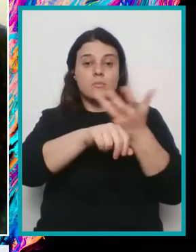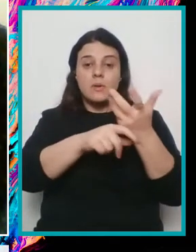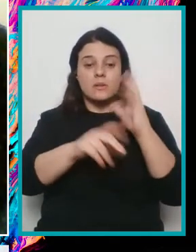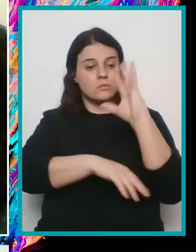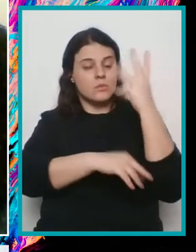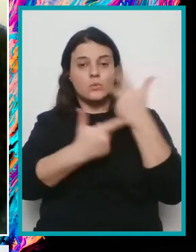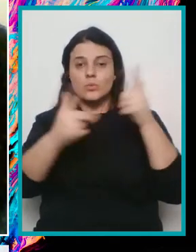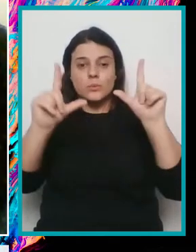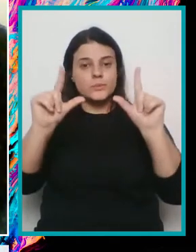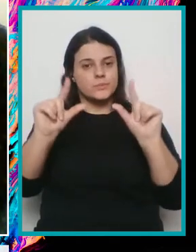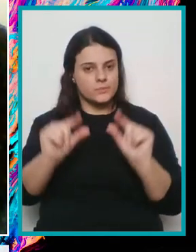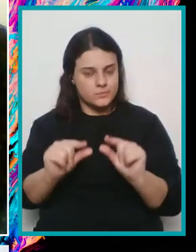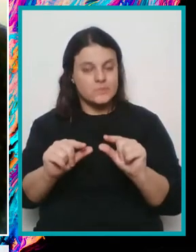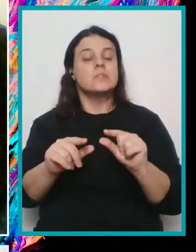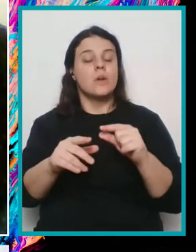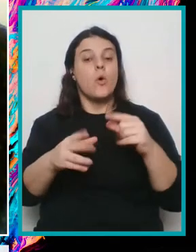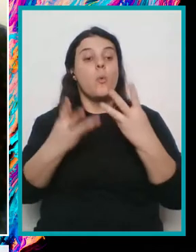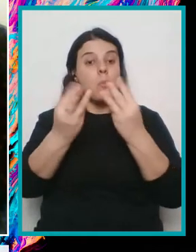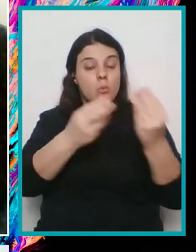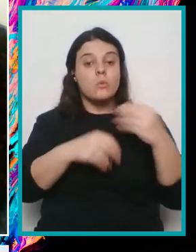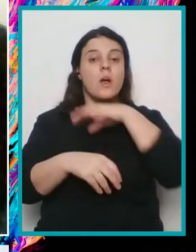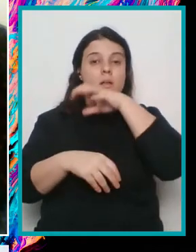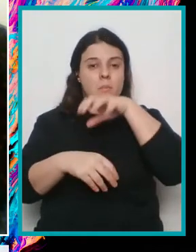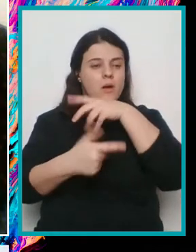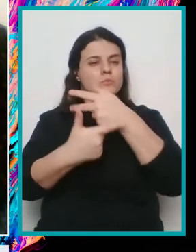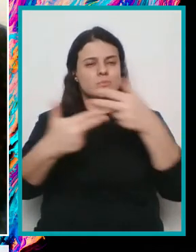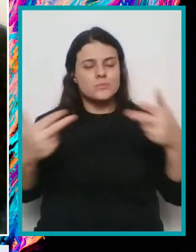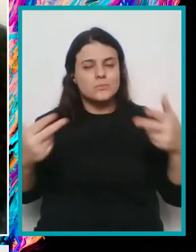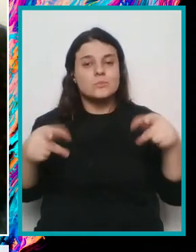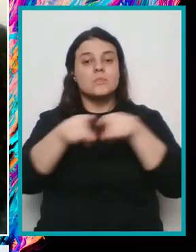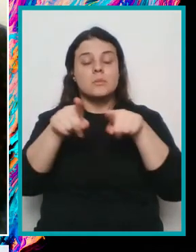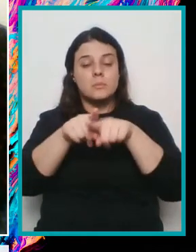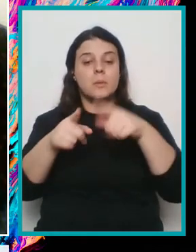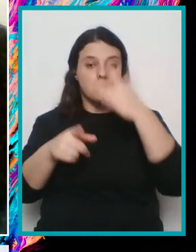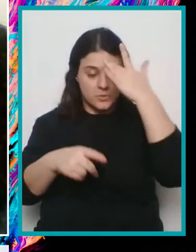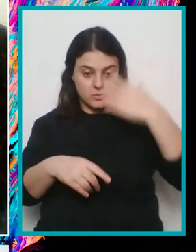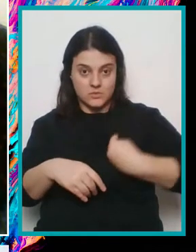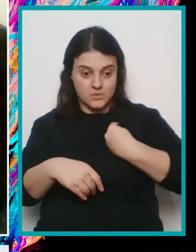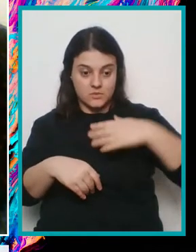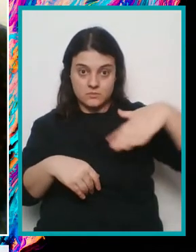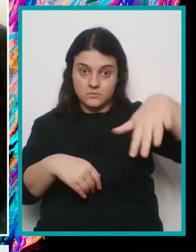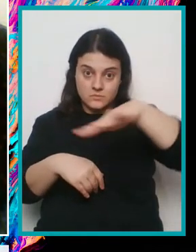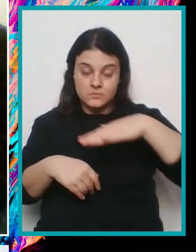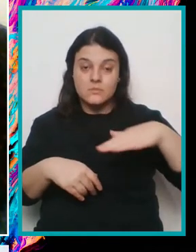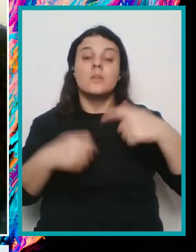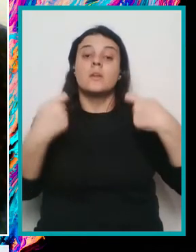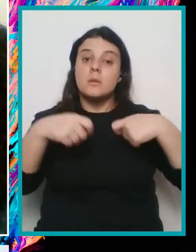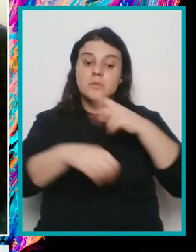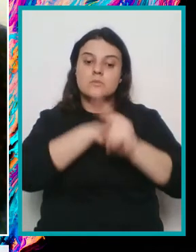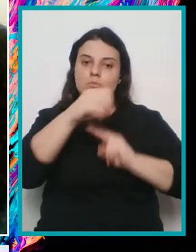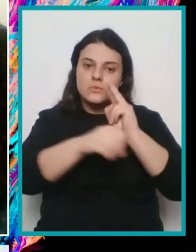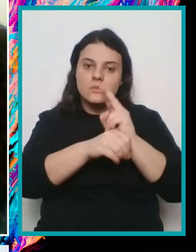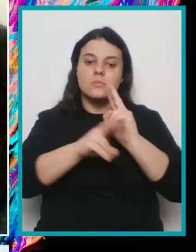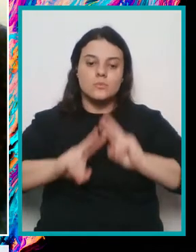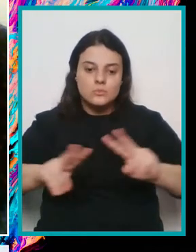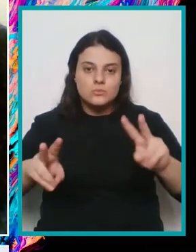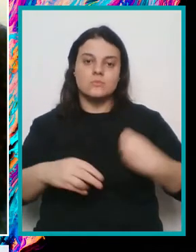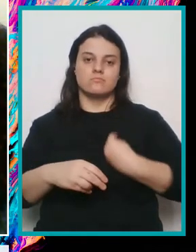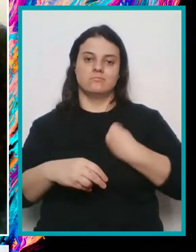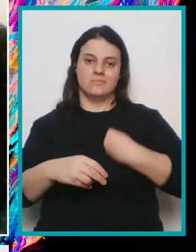ameaça diretamente a existência de vida selvagem e das populações locais que dependem do manejo sustentável para garantir seus modos de